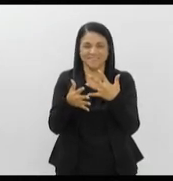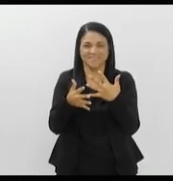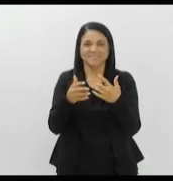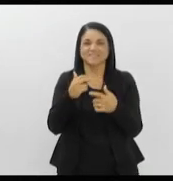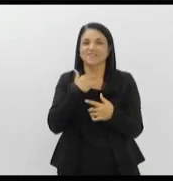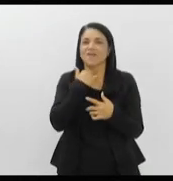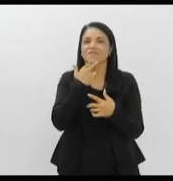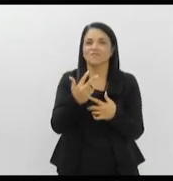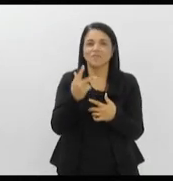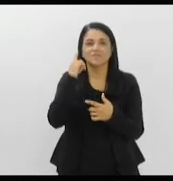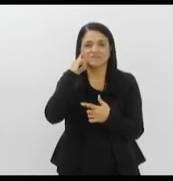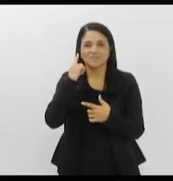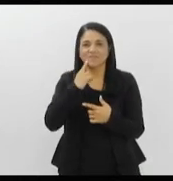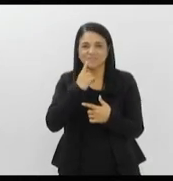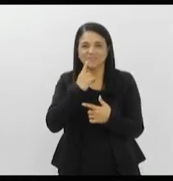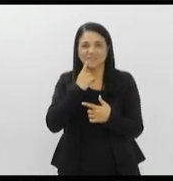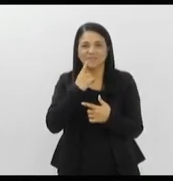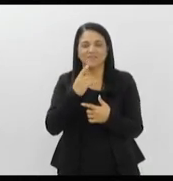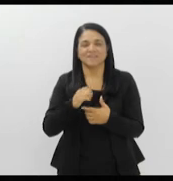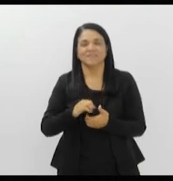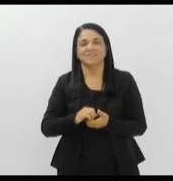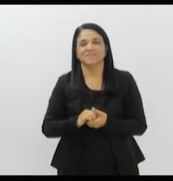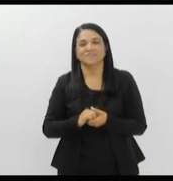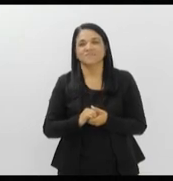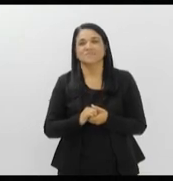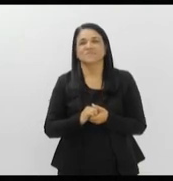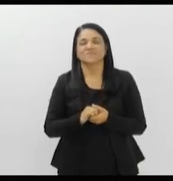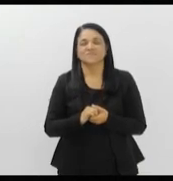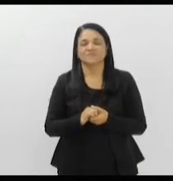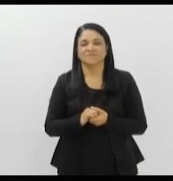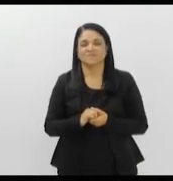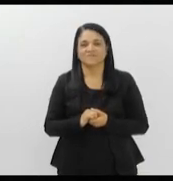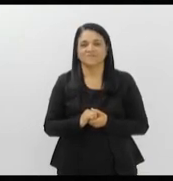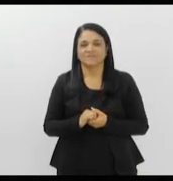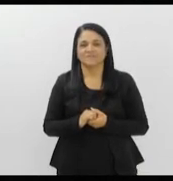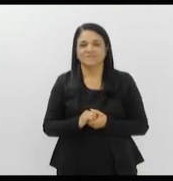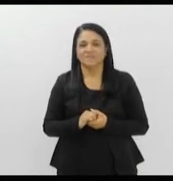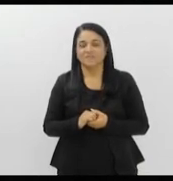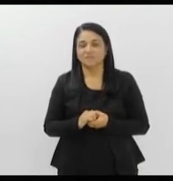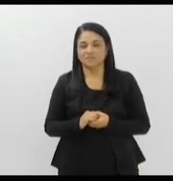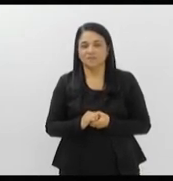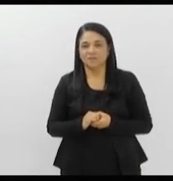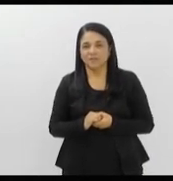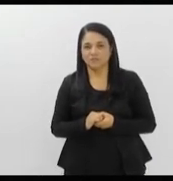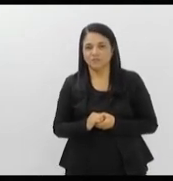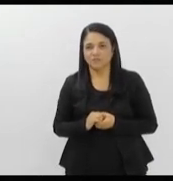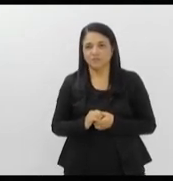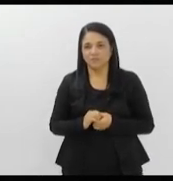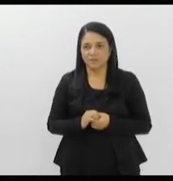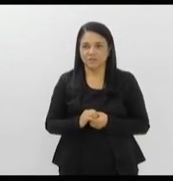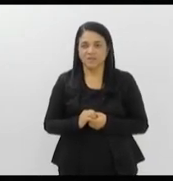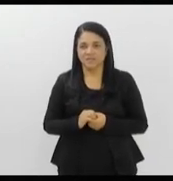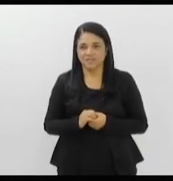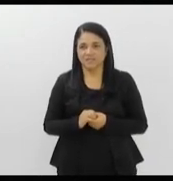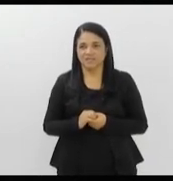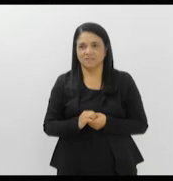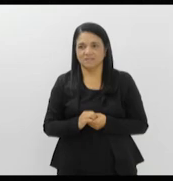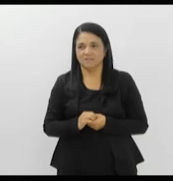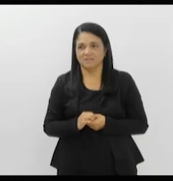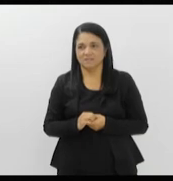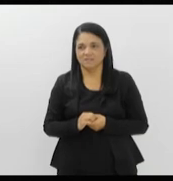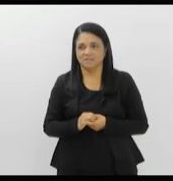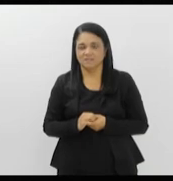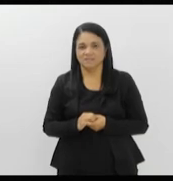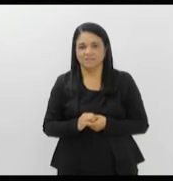voz aos deficientes auditivos. Senhor presidente, vou fazer aqui